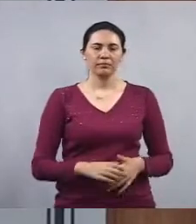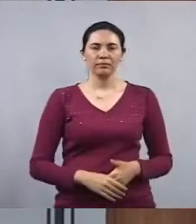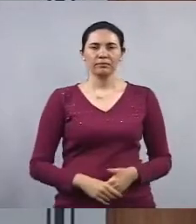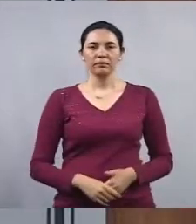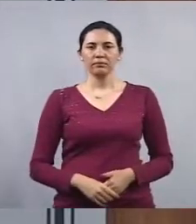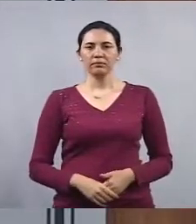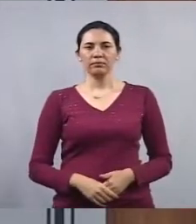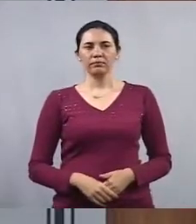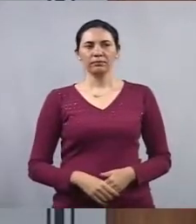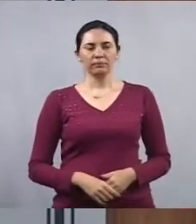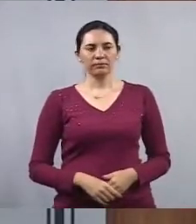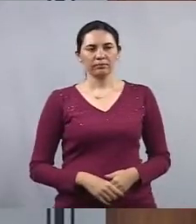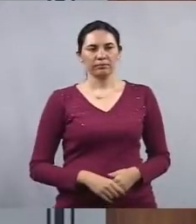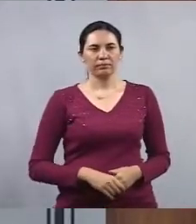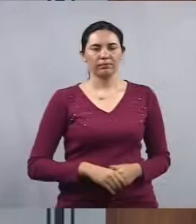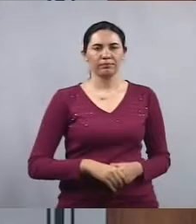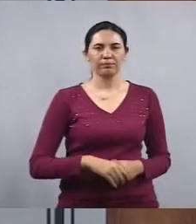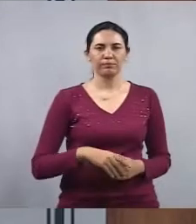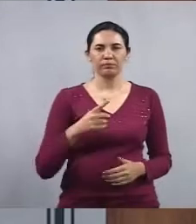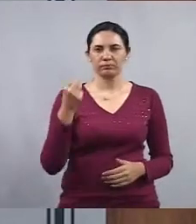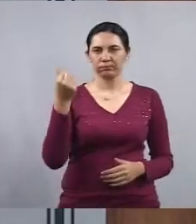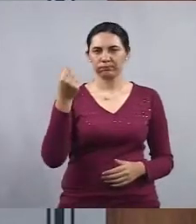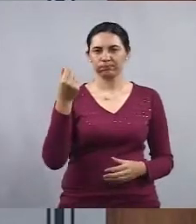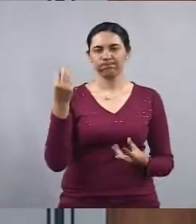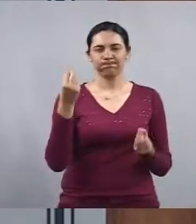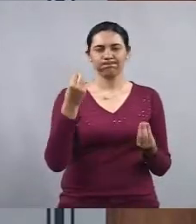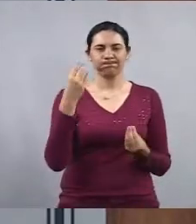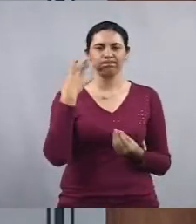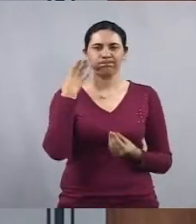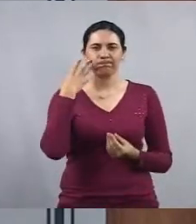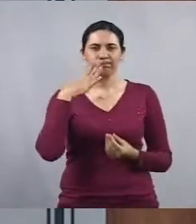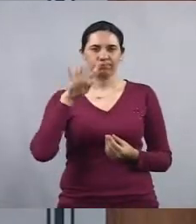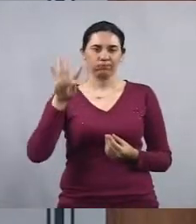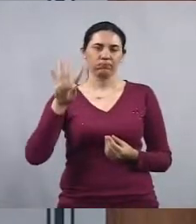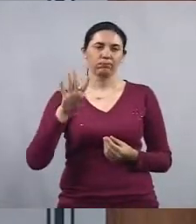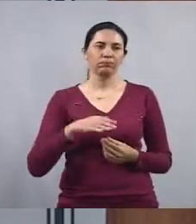e de bilhões de bilhões